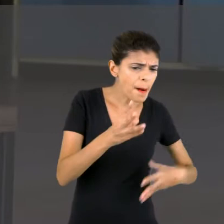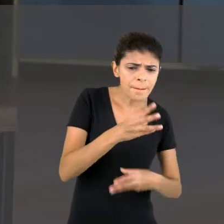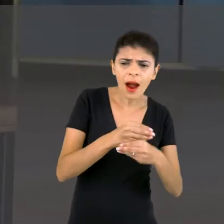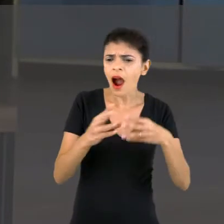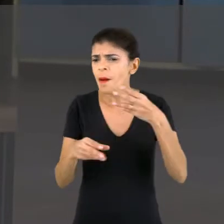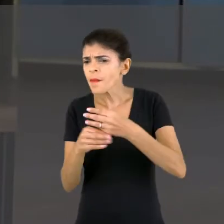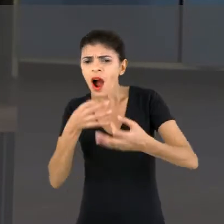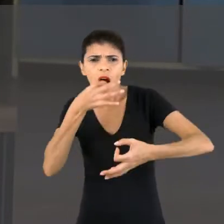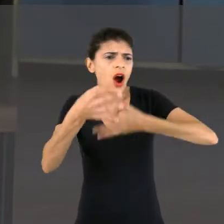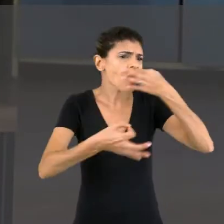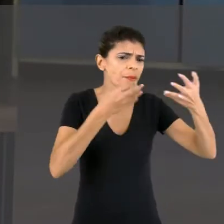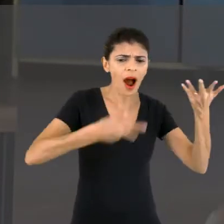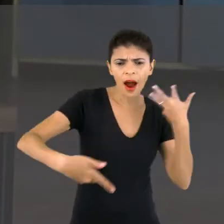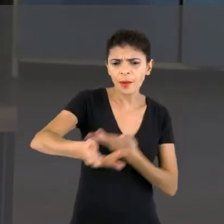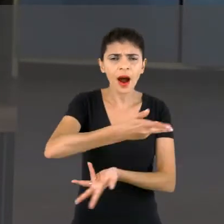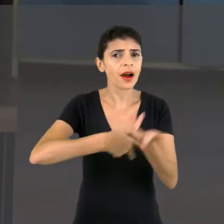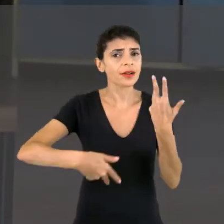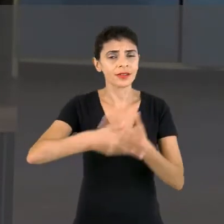intensamente. Então, na verdade,